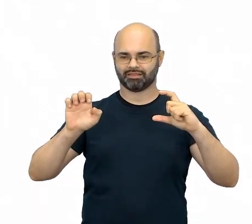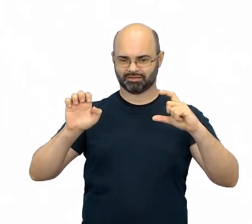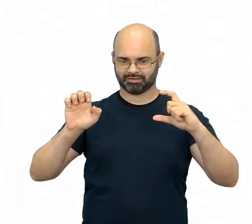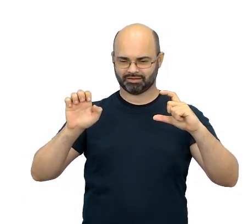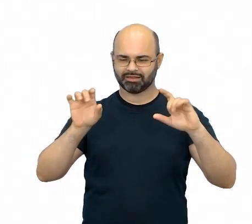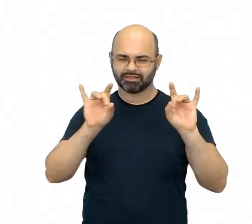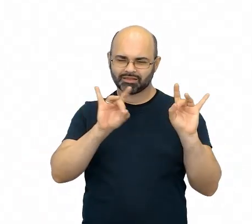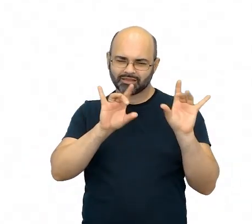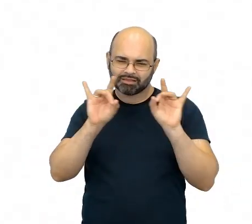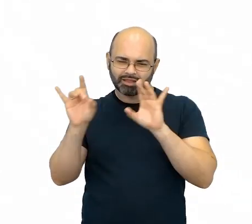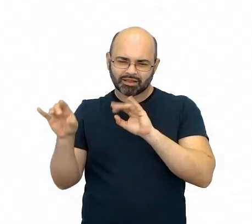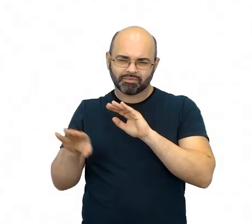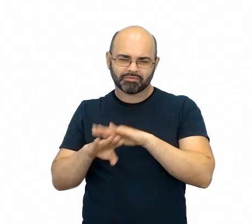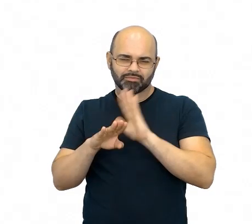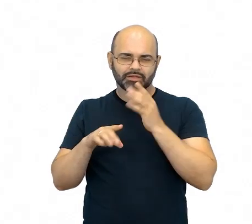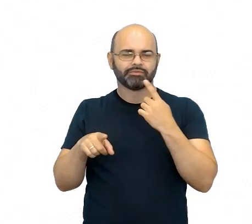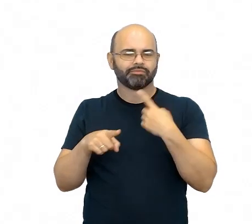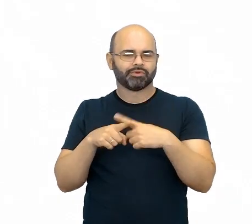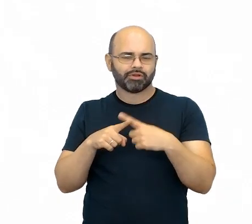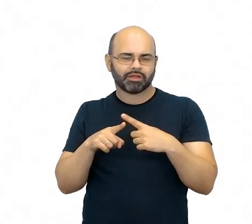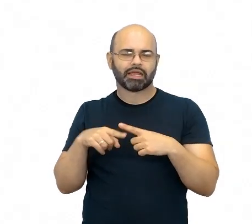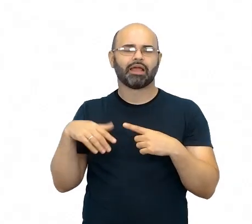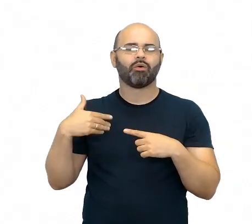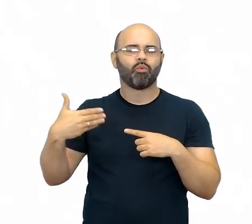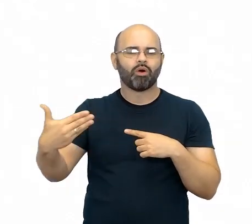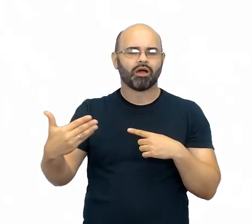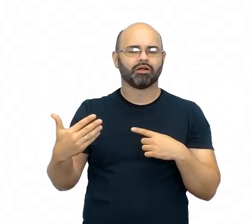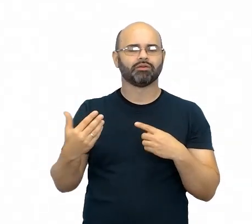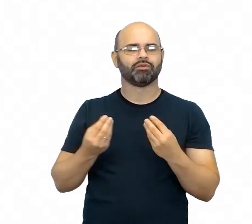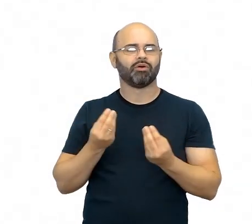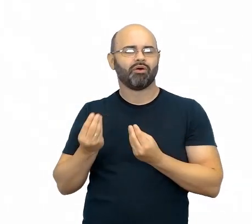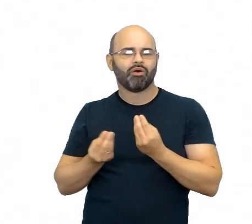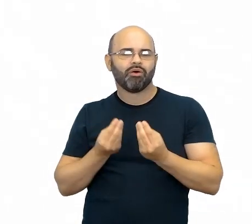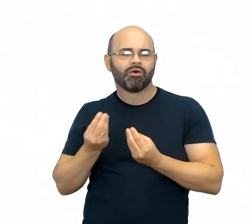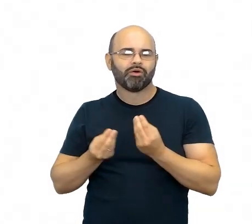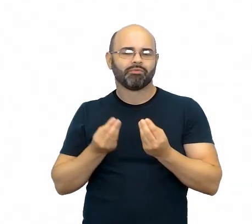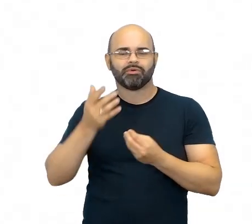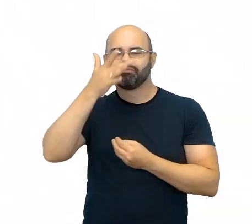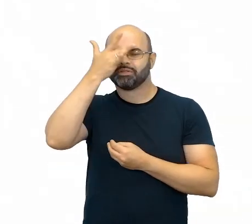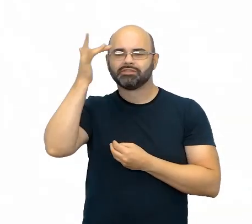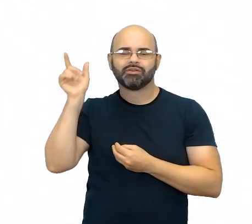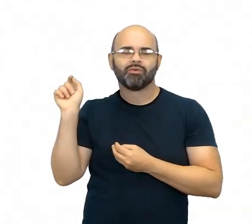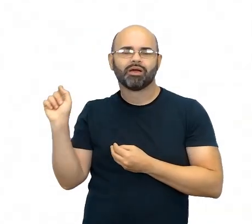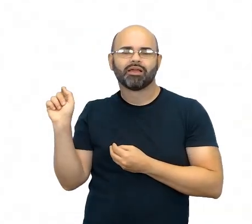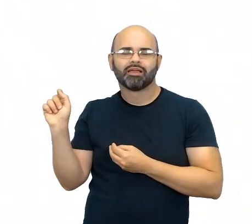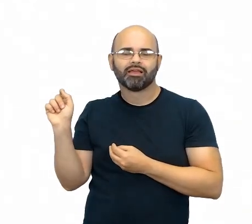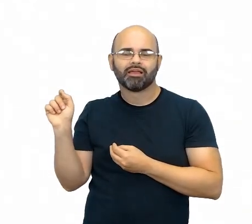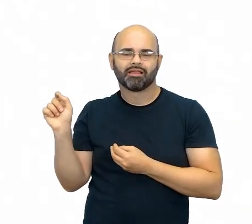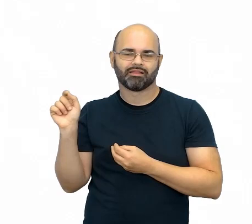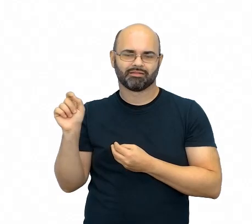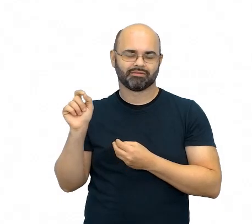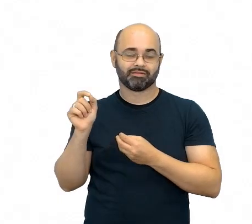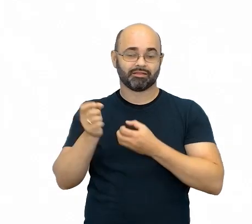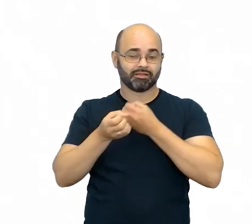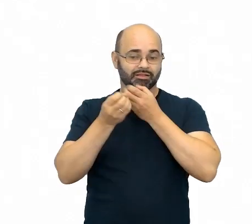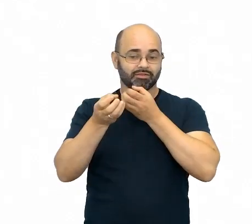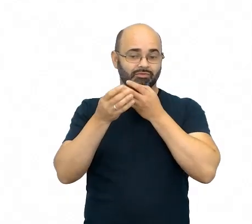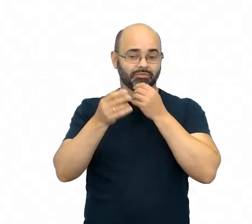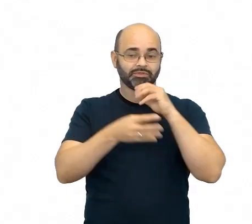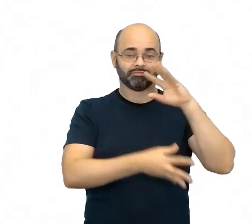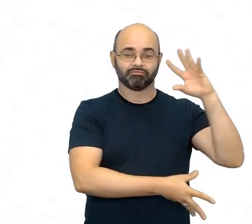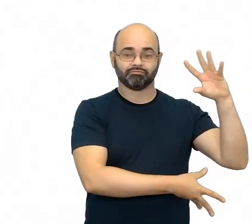o que, quando, como, quem, que já foram aí trazidas, né, pelo